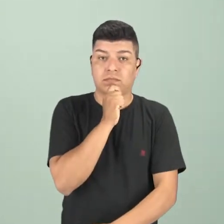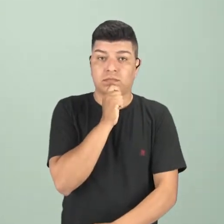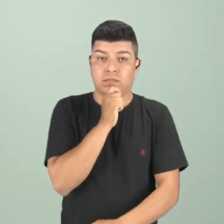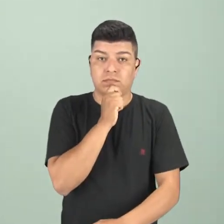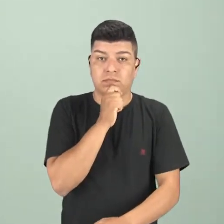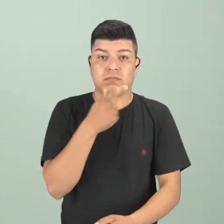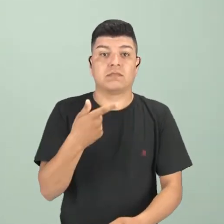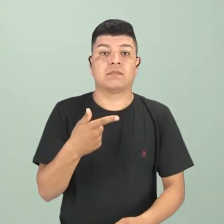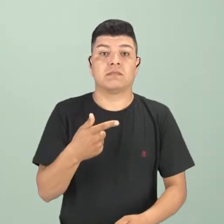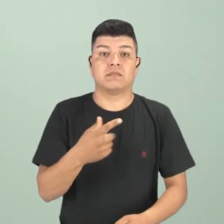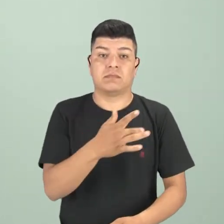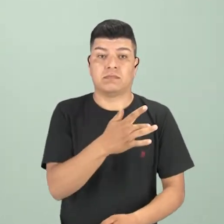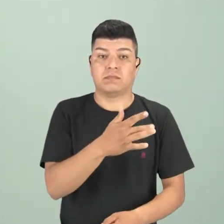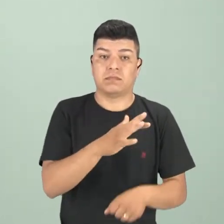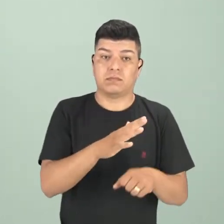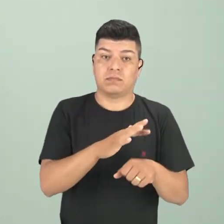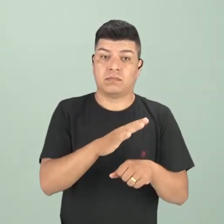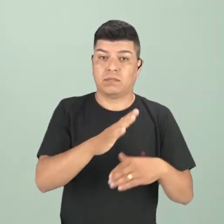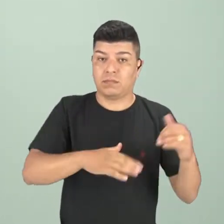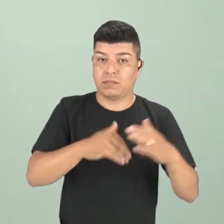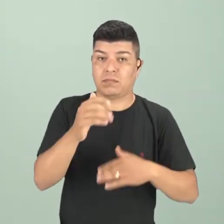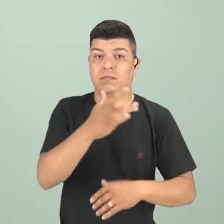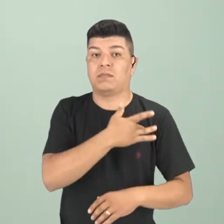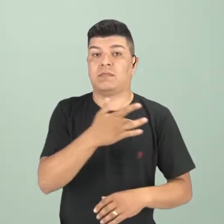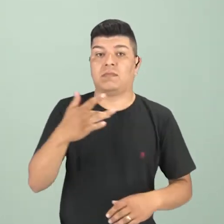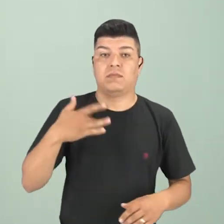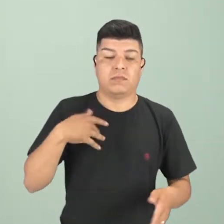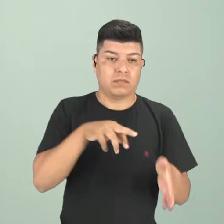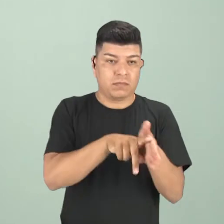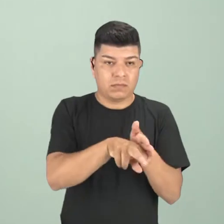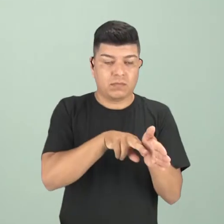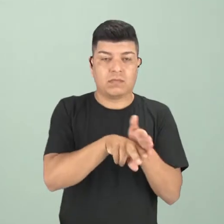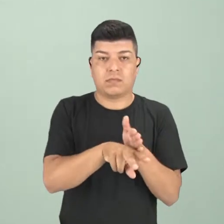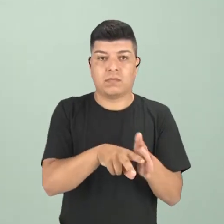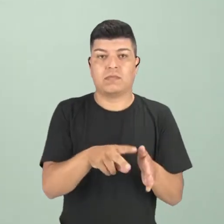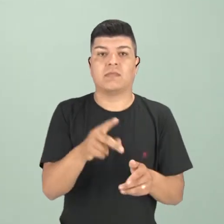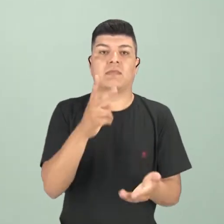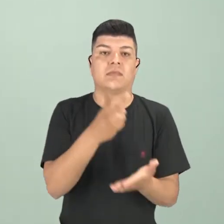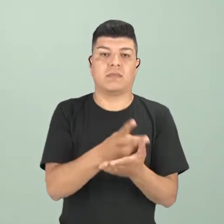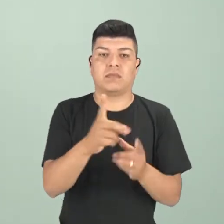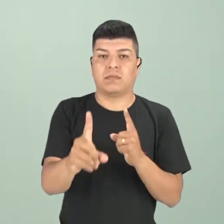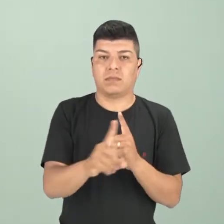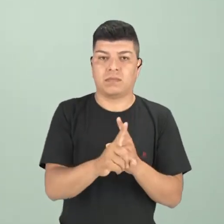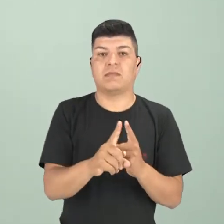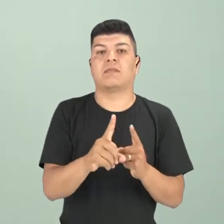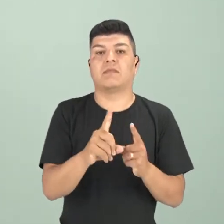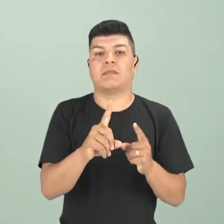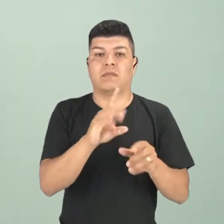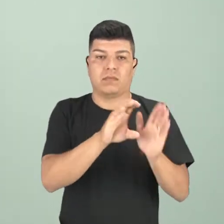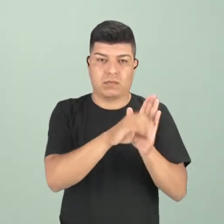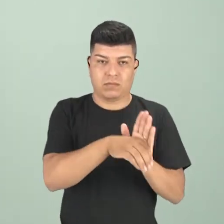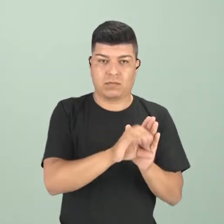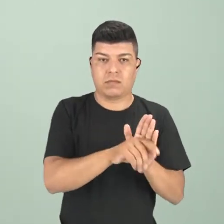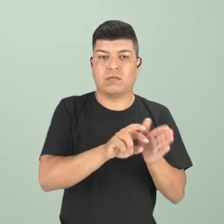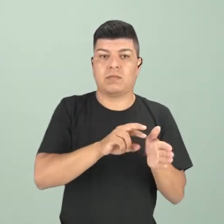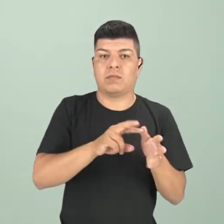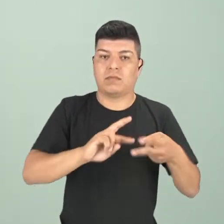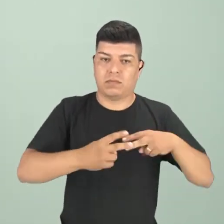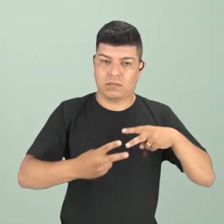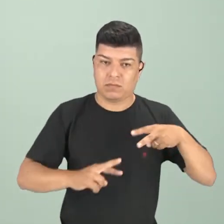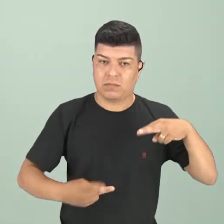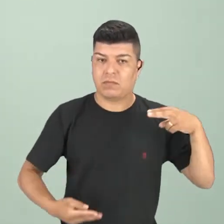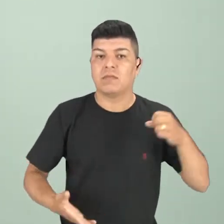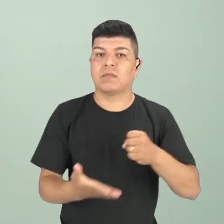seguir nas áreas da saúde e da biologia enfim você vai se deparar com o conteúdo de genética e